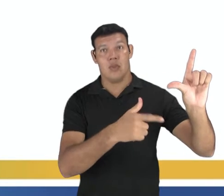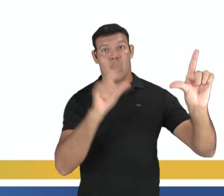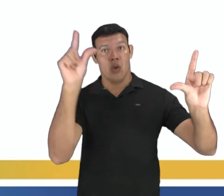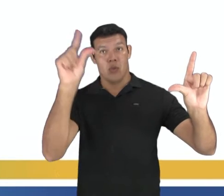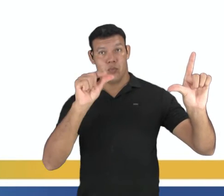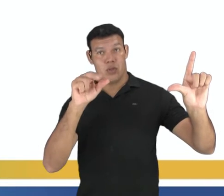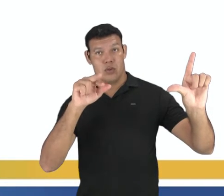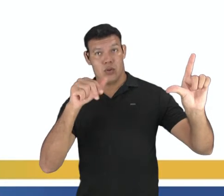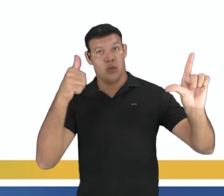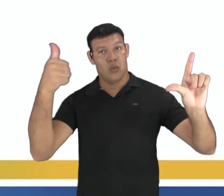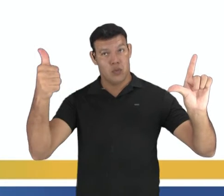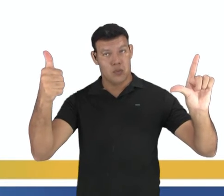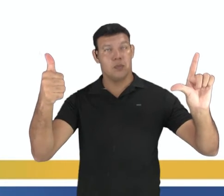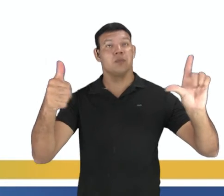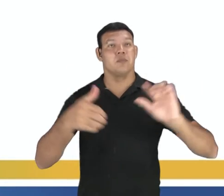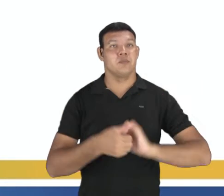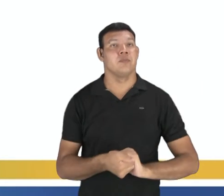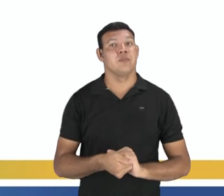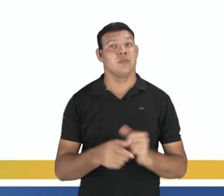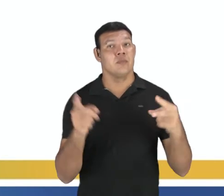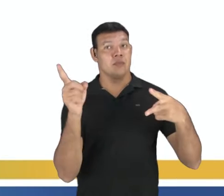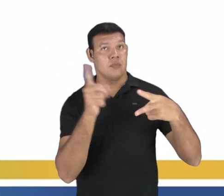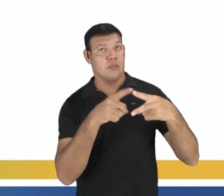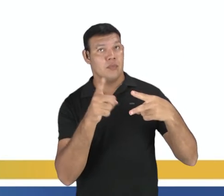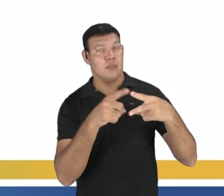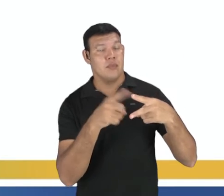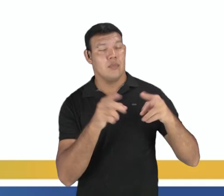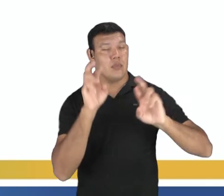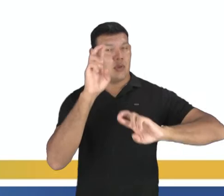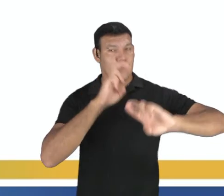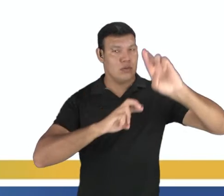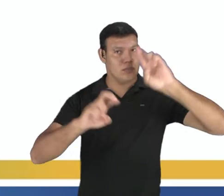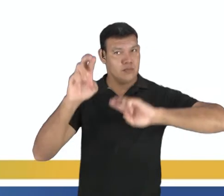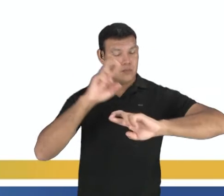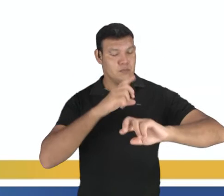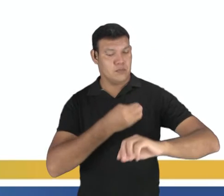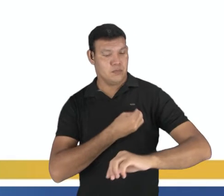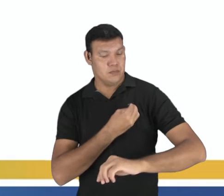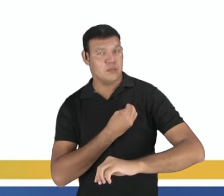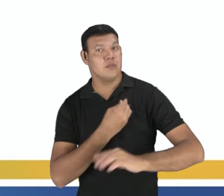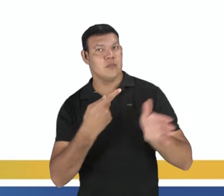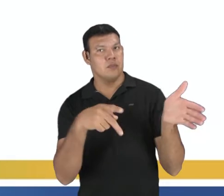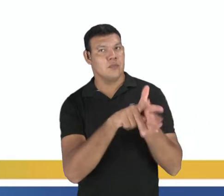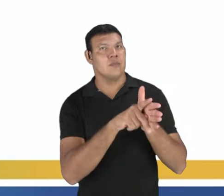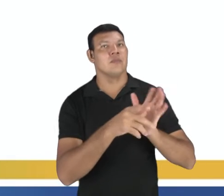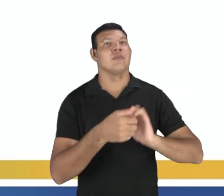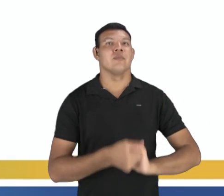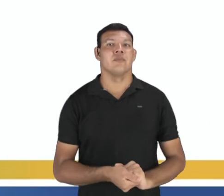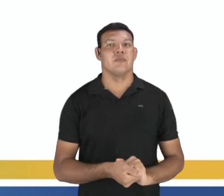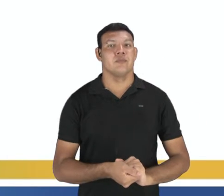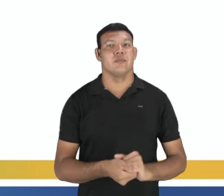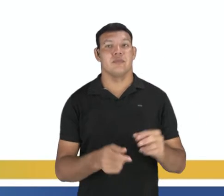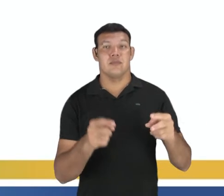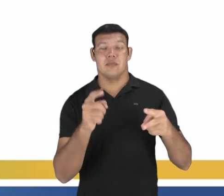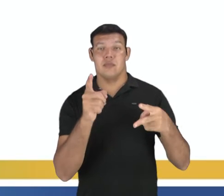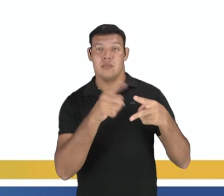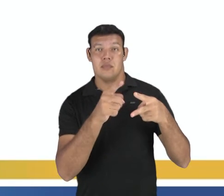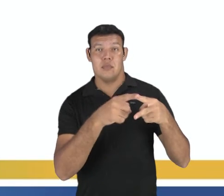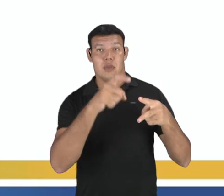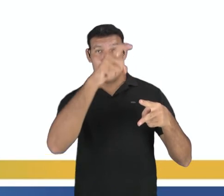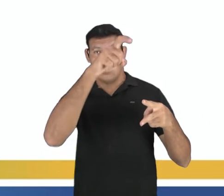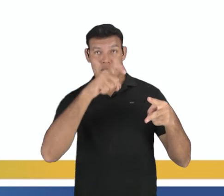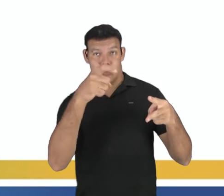1, e aí a primeira coisa a se fazer é observar a condição de existência. Então, para isso, nós vamos ter um